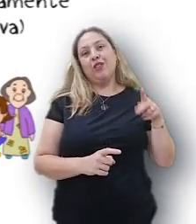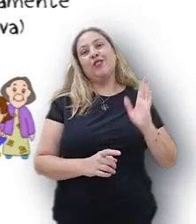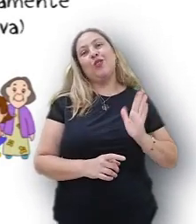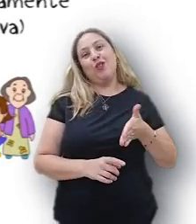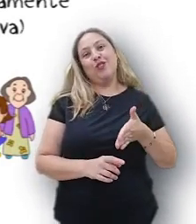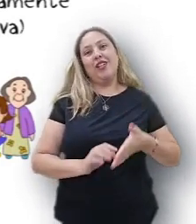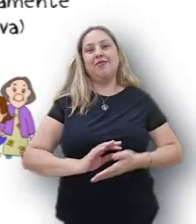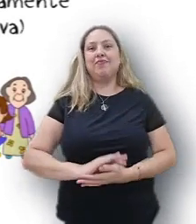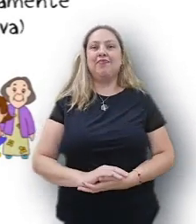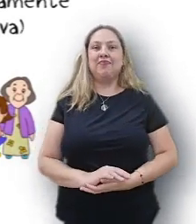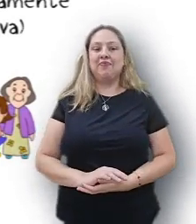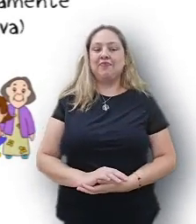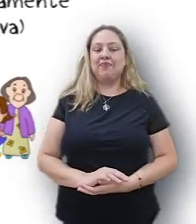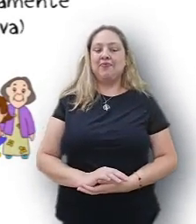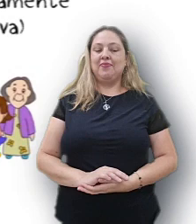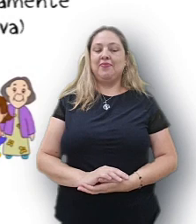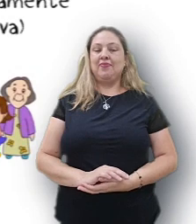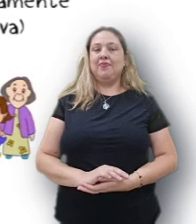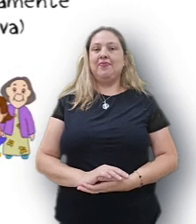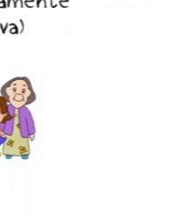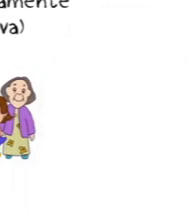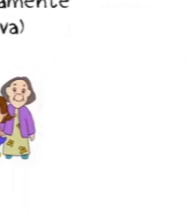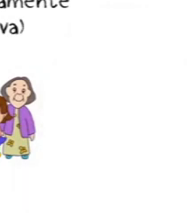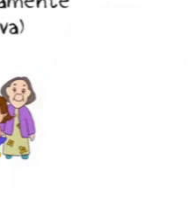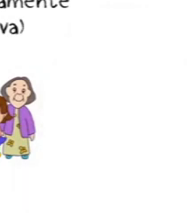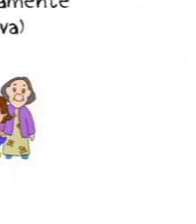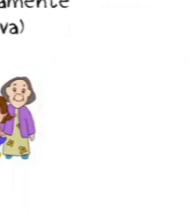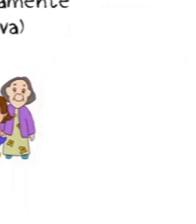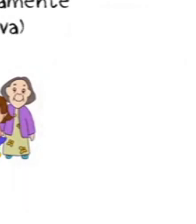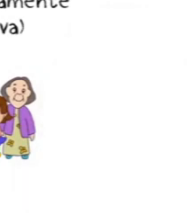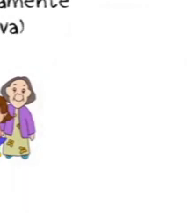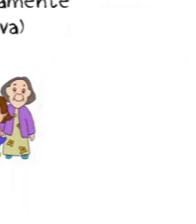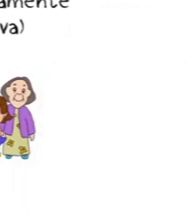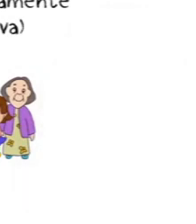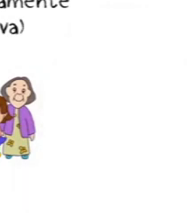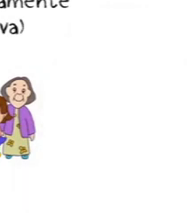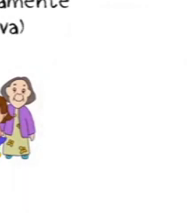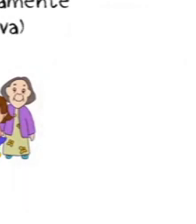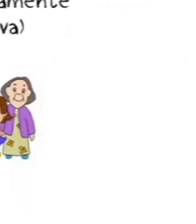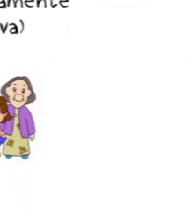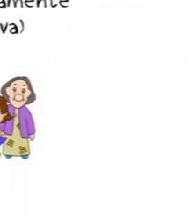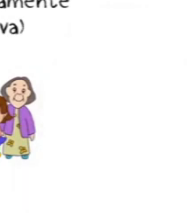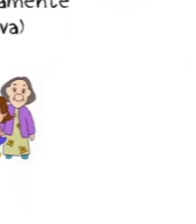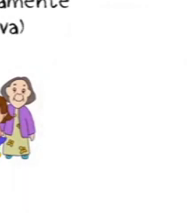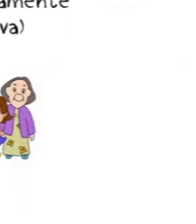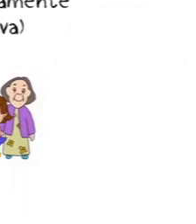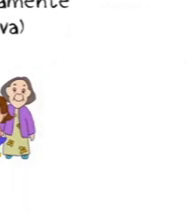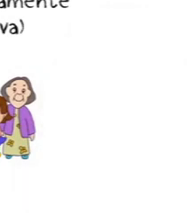idade para trabalhar, e os idosos, que em geral já são aposentados.